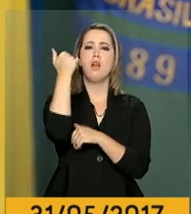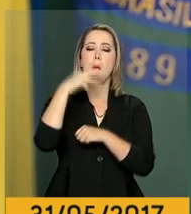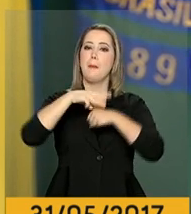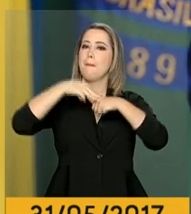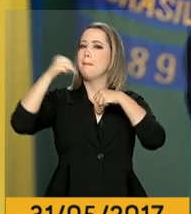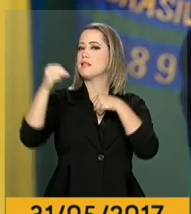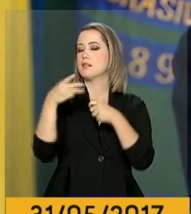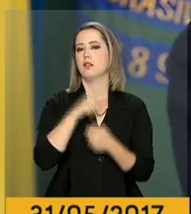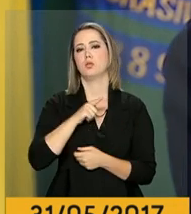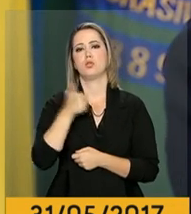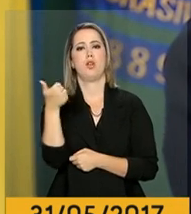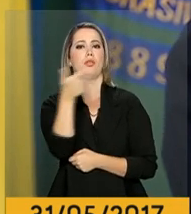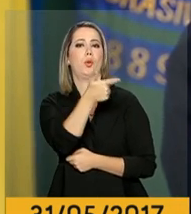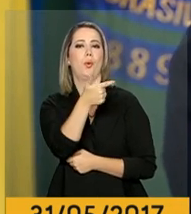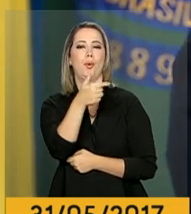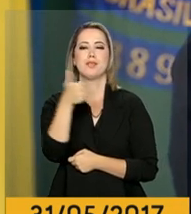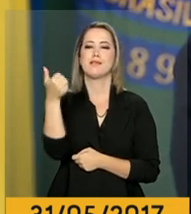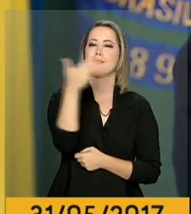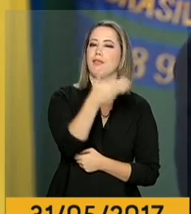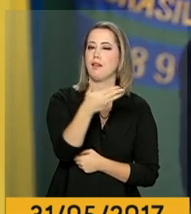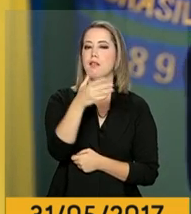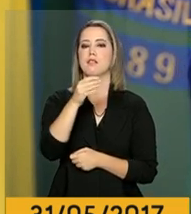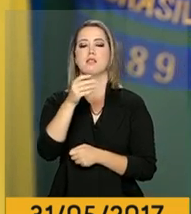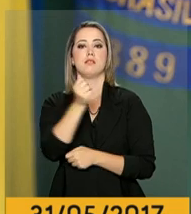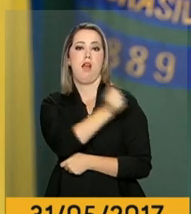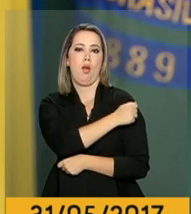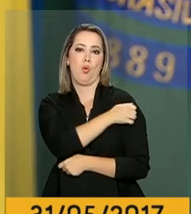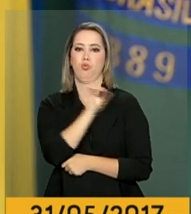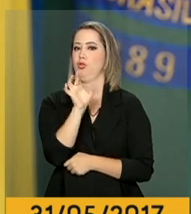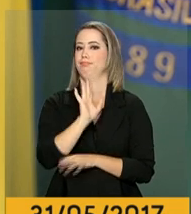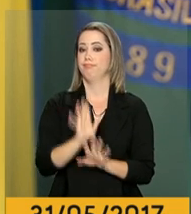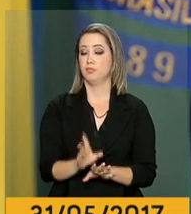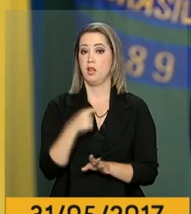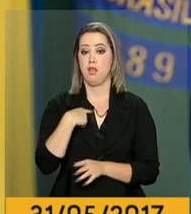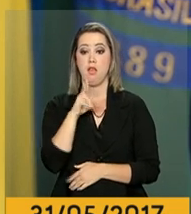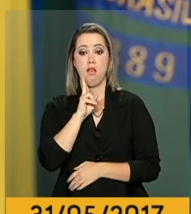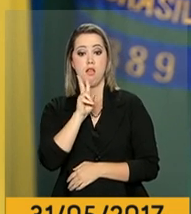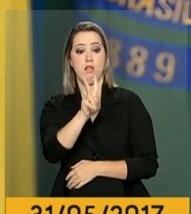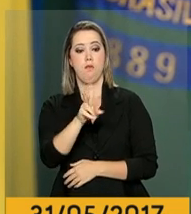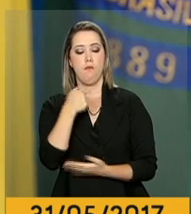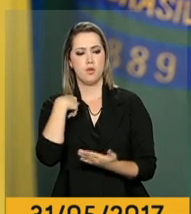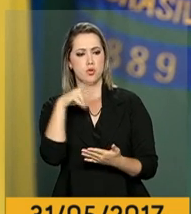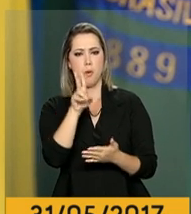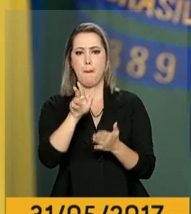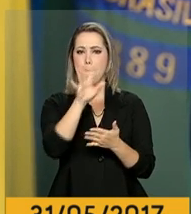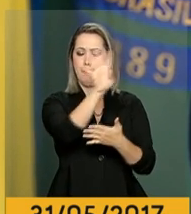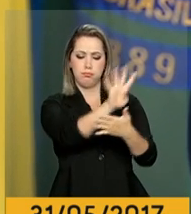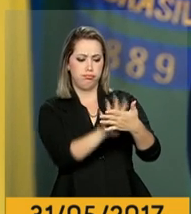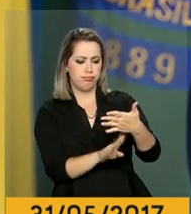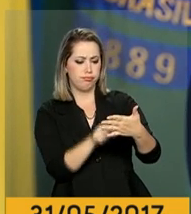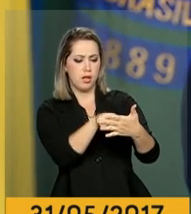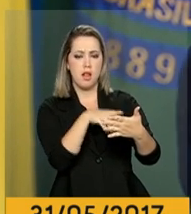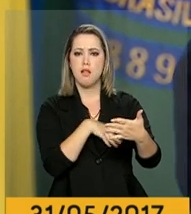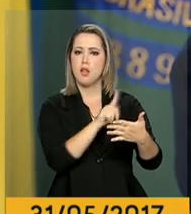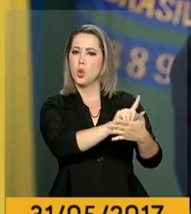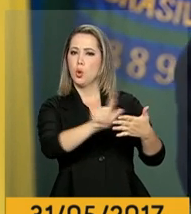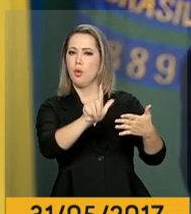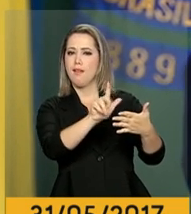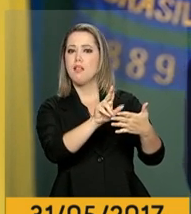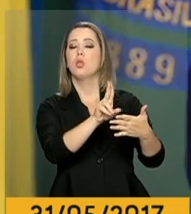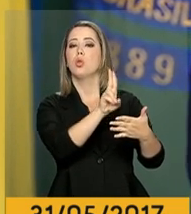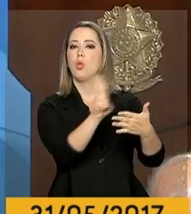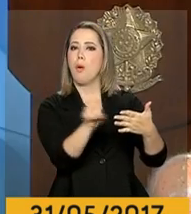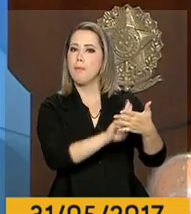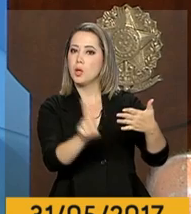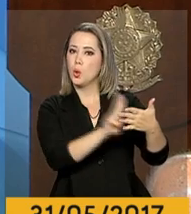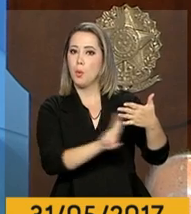tinham 12, 13 alunos, mais ou menos, e quando eu faço a primeira chamada da lista, eu vejo o nome lá,